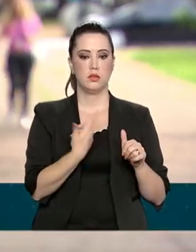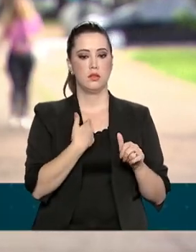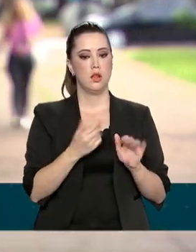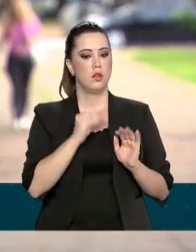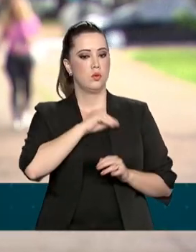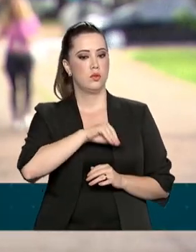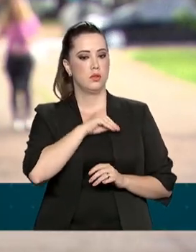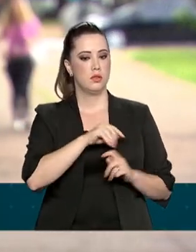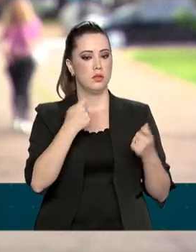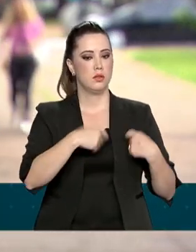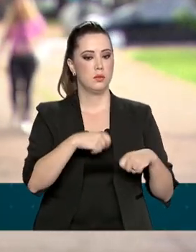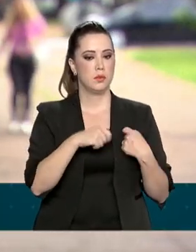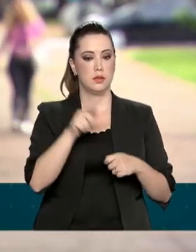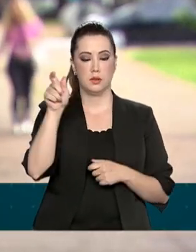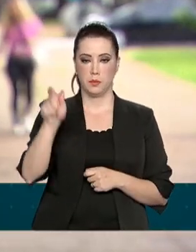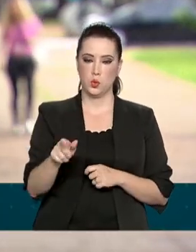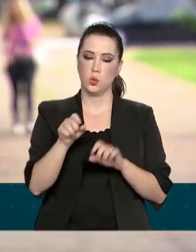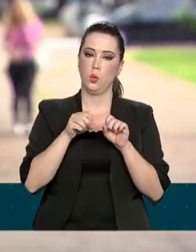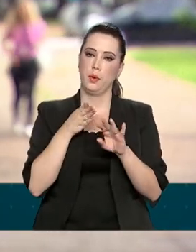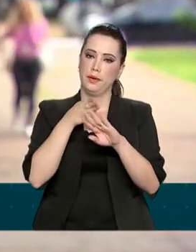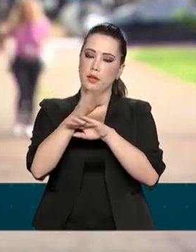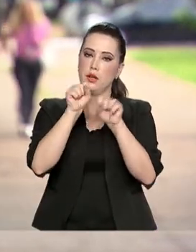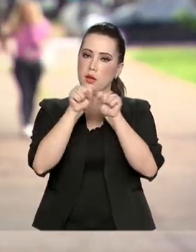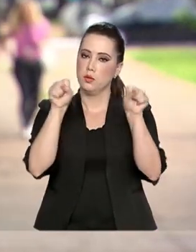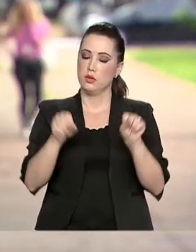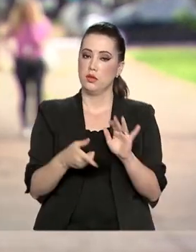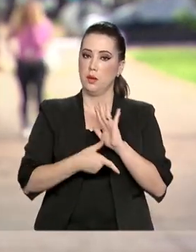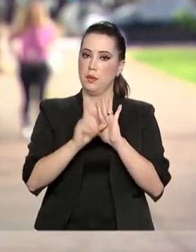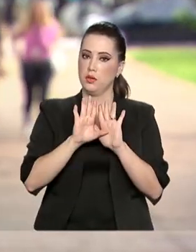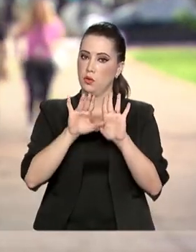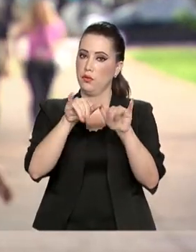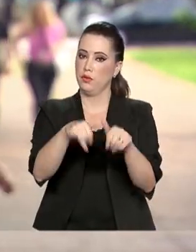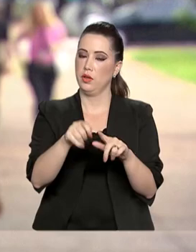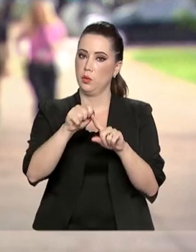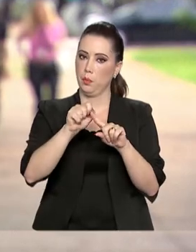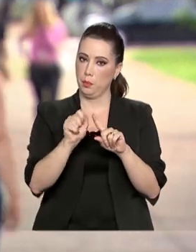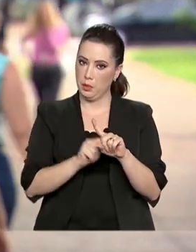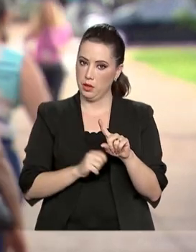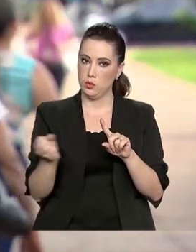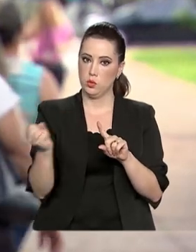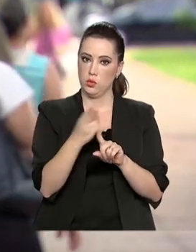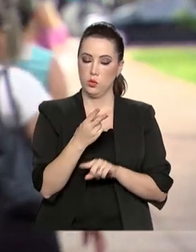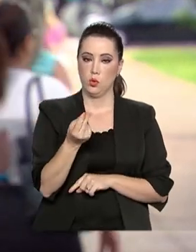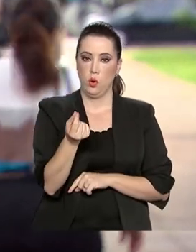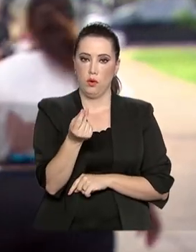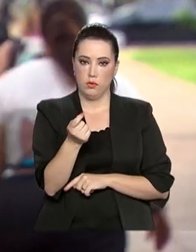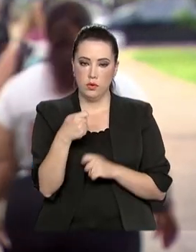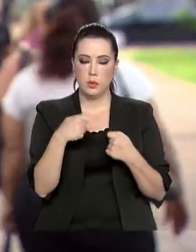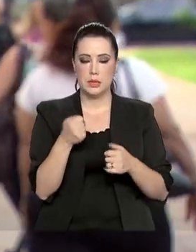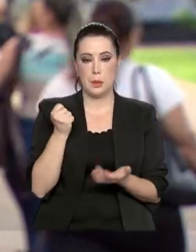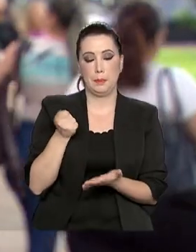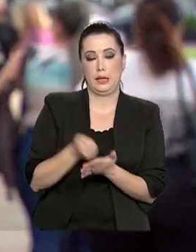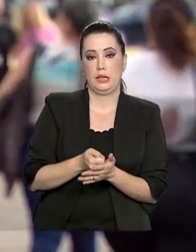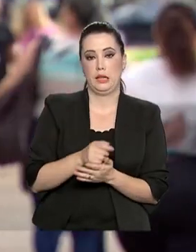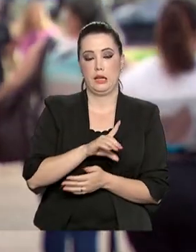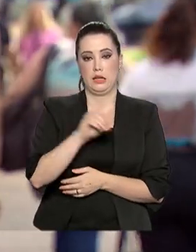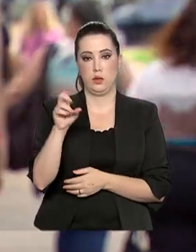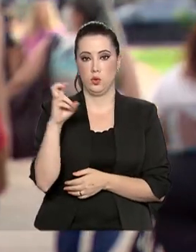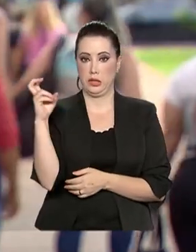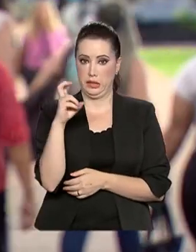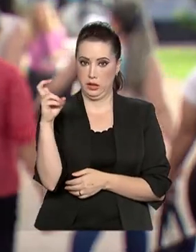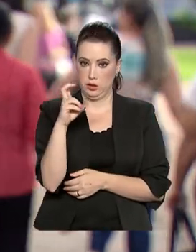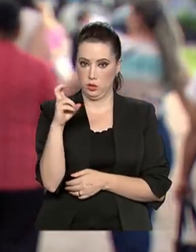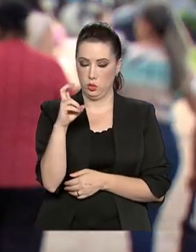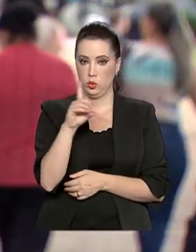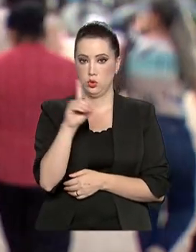que ser feita pelo empregador no sistema antes de encerrar a folha do mês. O novo valor deverá ser pago até o quinto dia